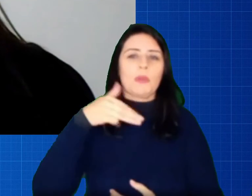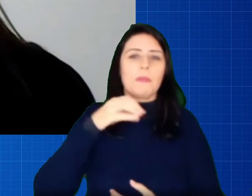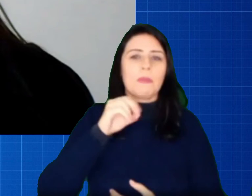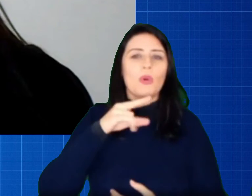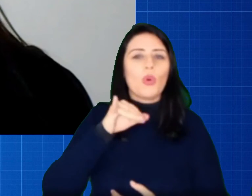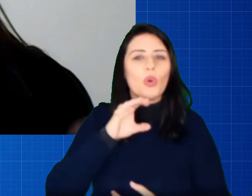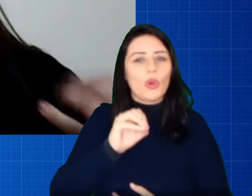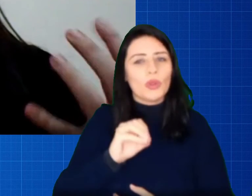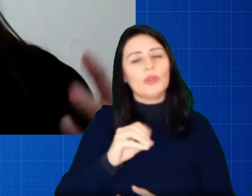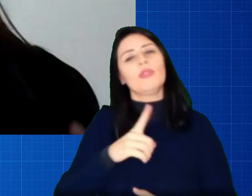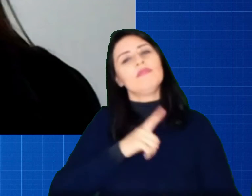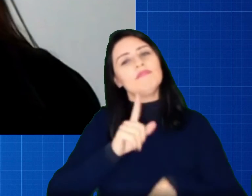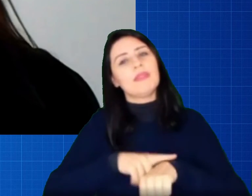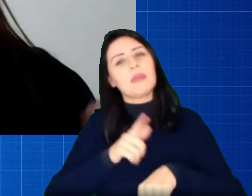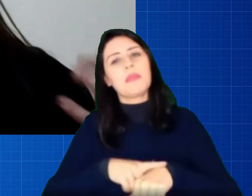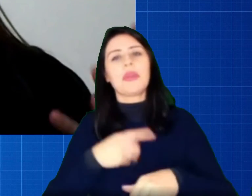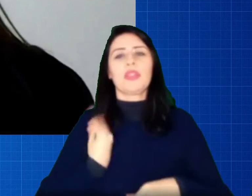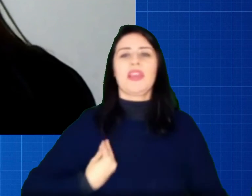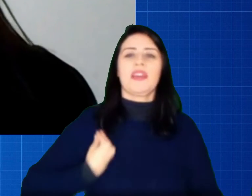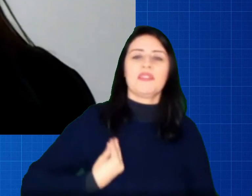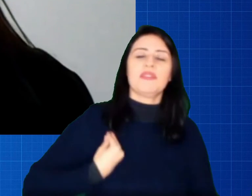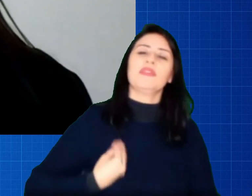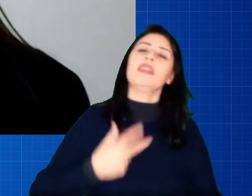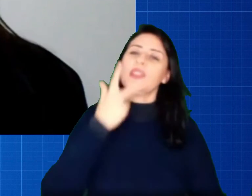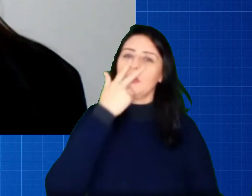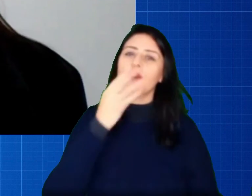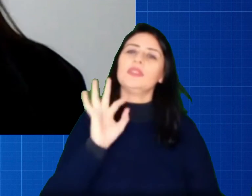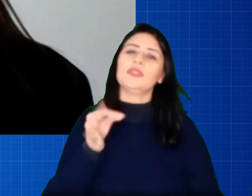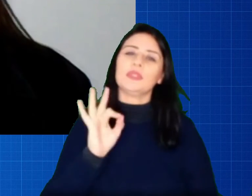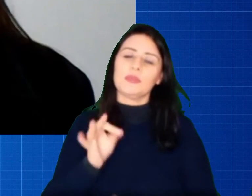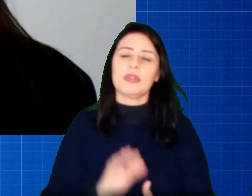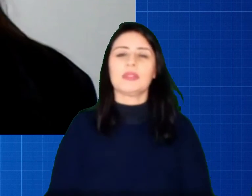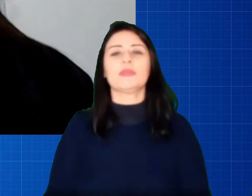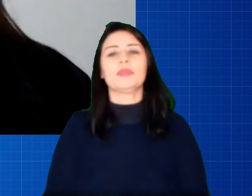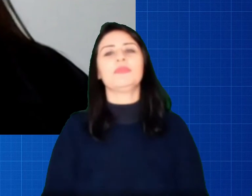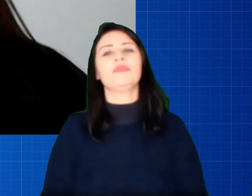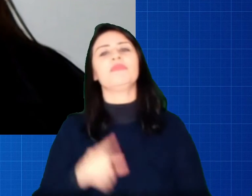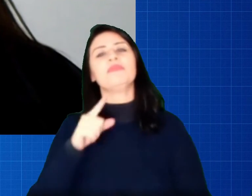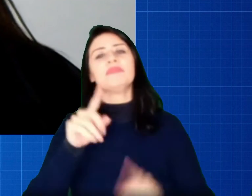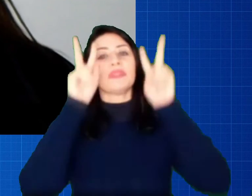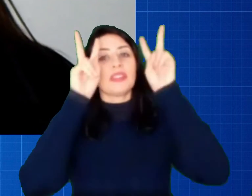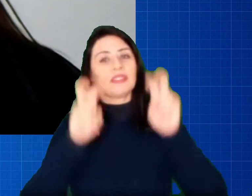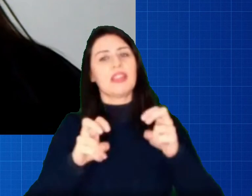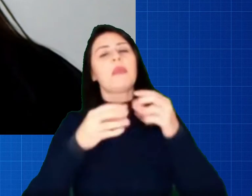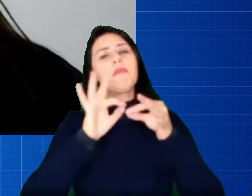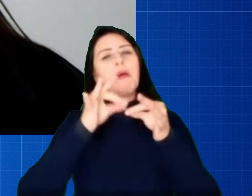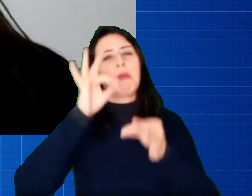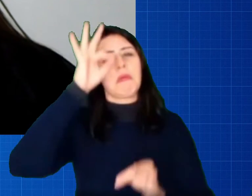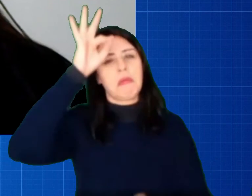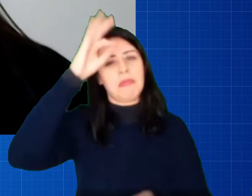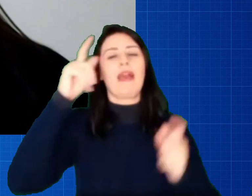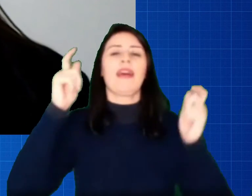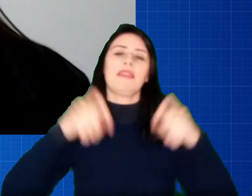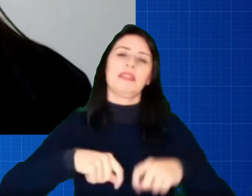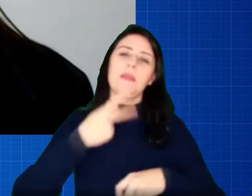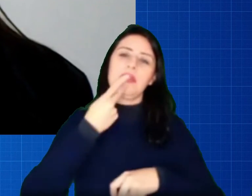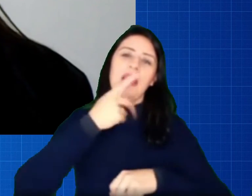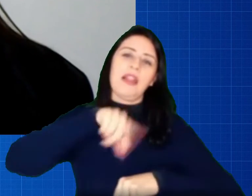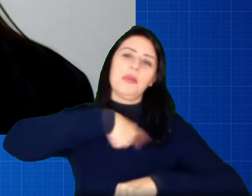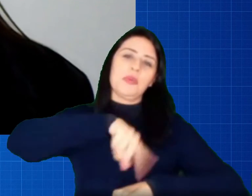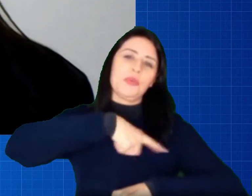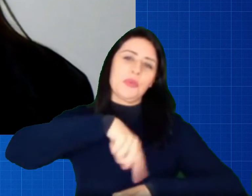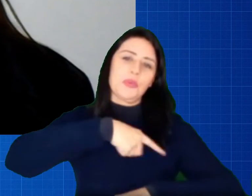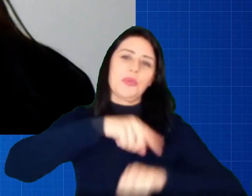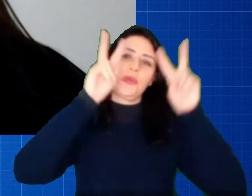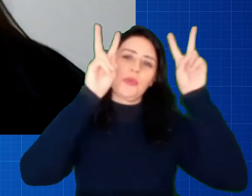são coisas instintivas, hormonais, que a gente passa na nossa vida uma fase ou outra, né? Então, acho que é isso mesmo,